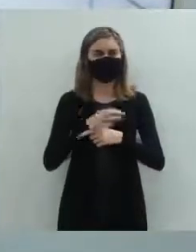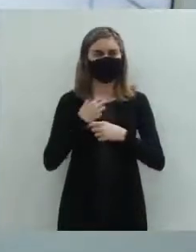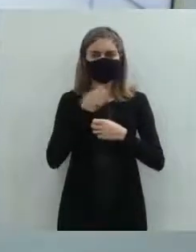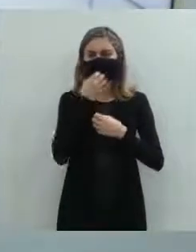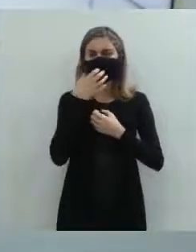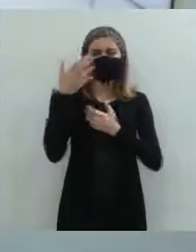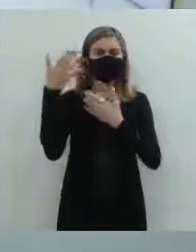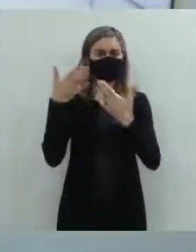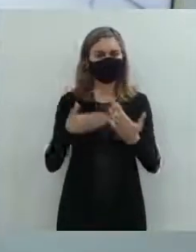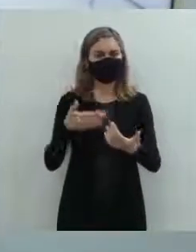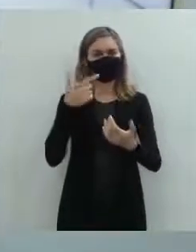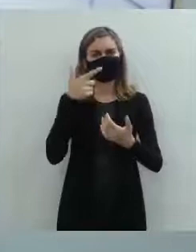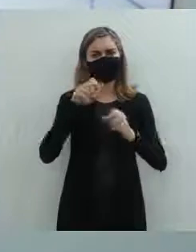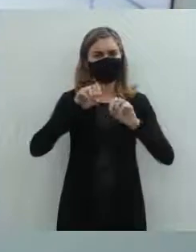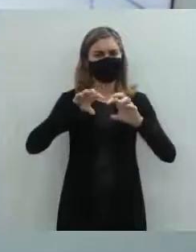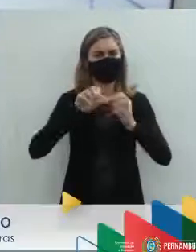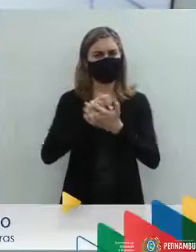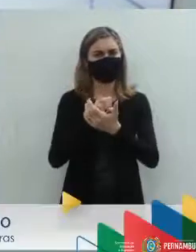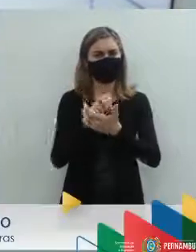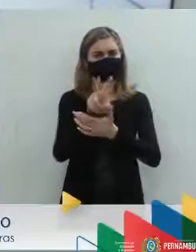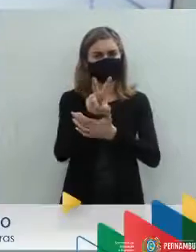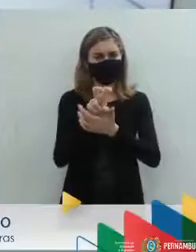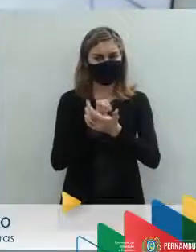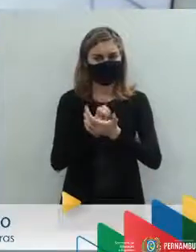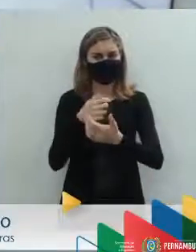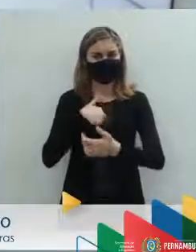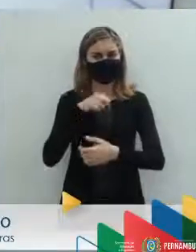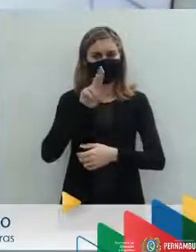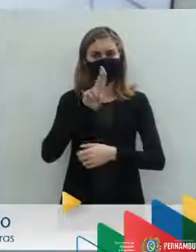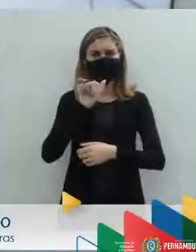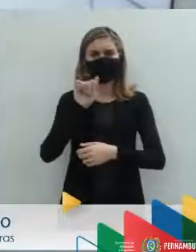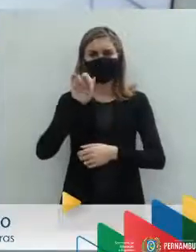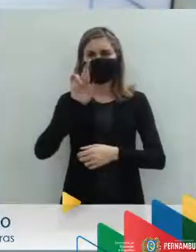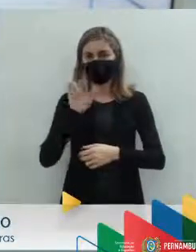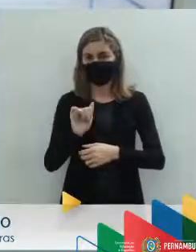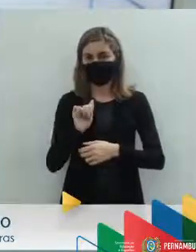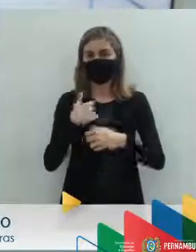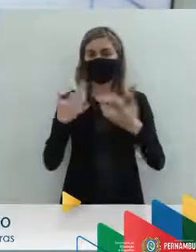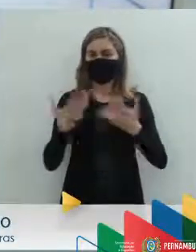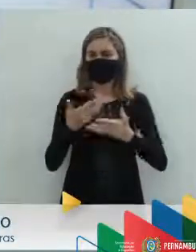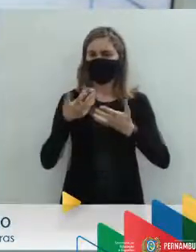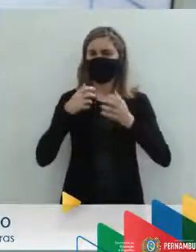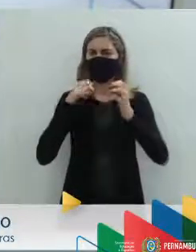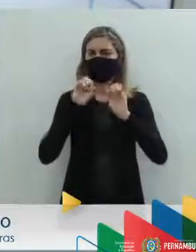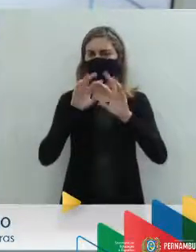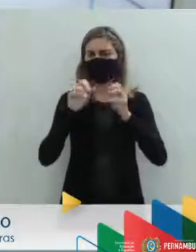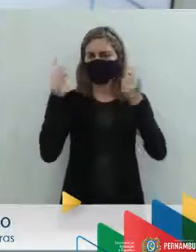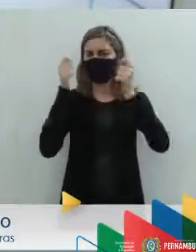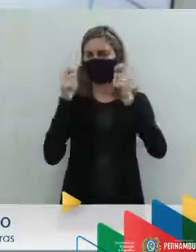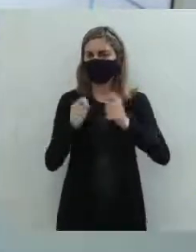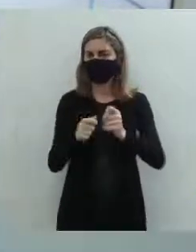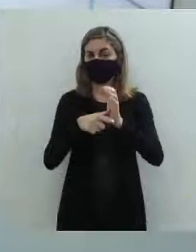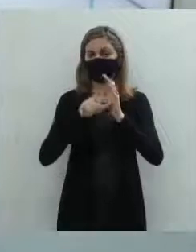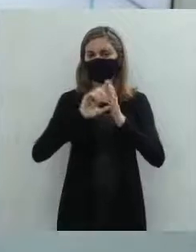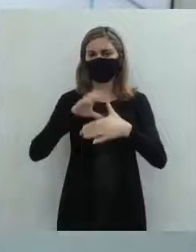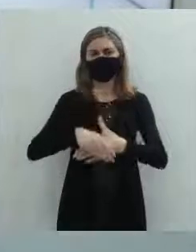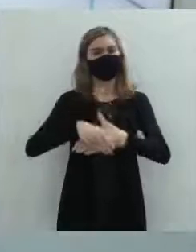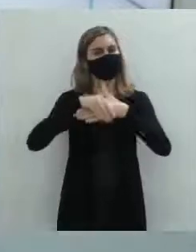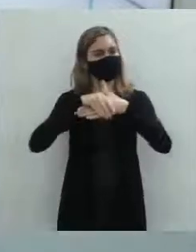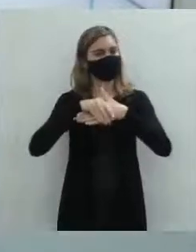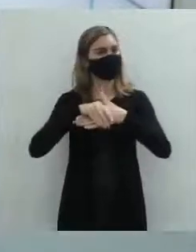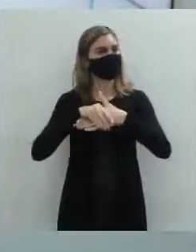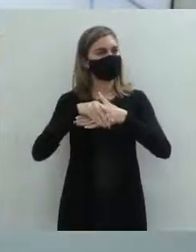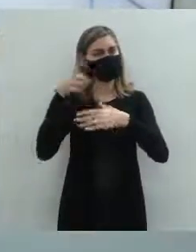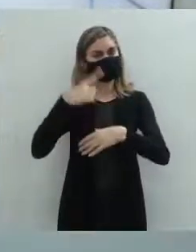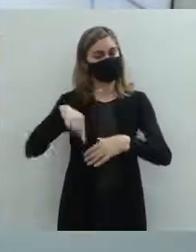Sejam bem-vindos a mais uma aula do EducaPE. Eu sou Yara Rocha e vamos para a nossa aula de artes. Mas antes, vou cumprimentar